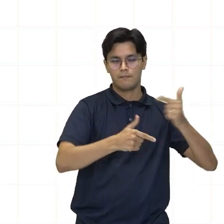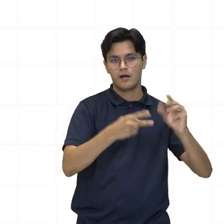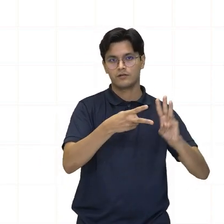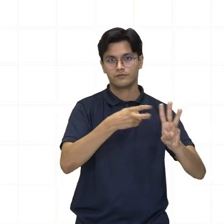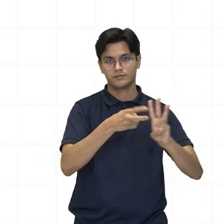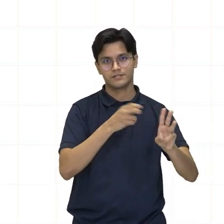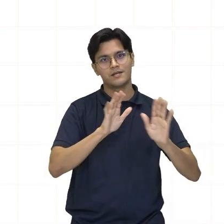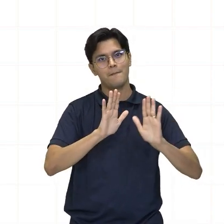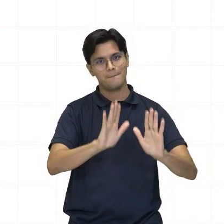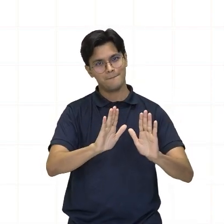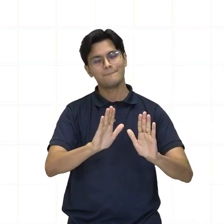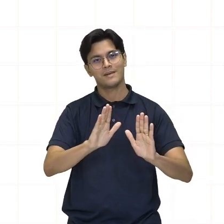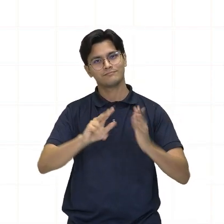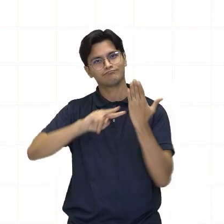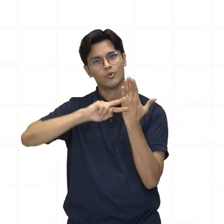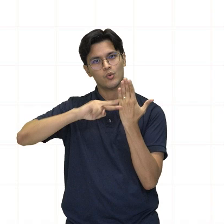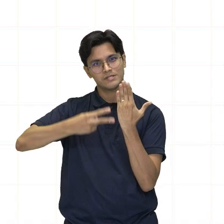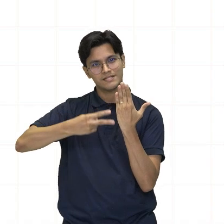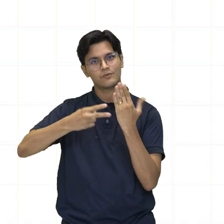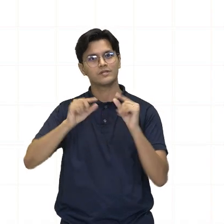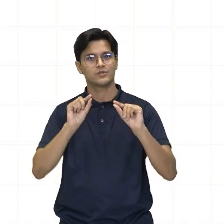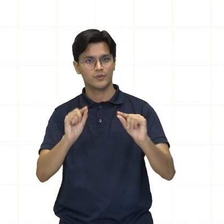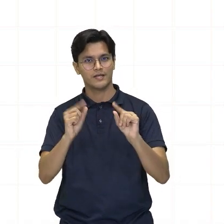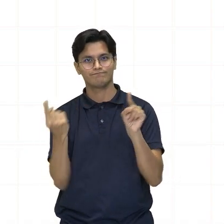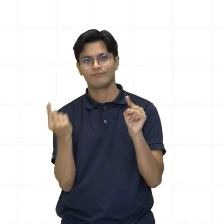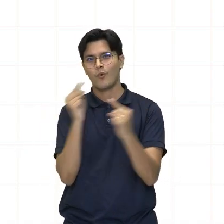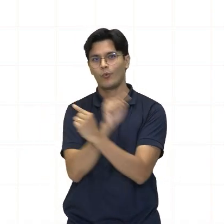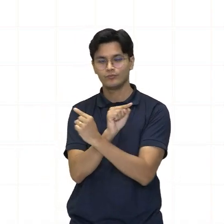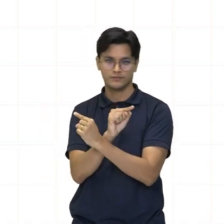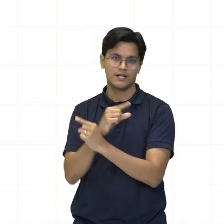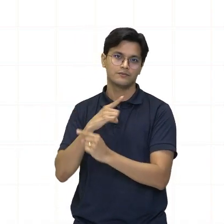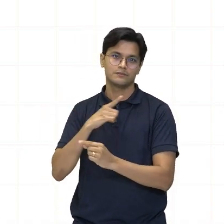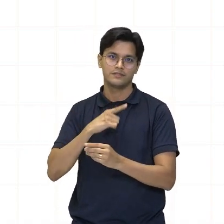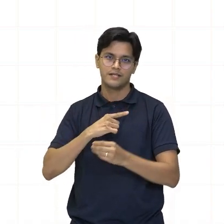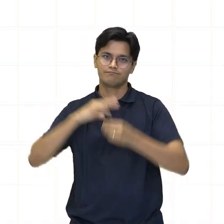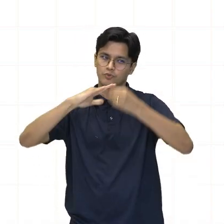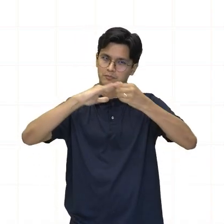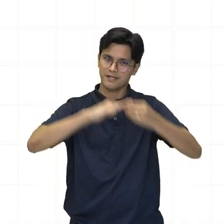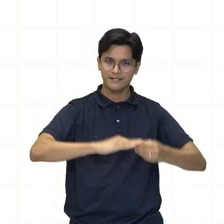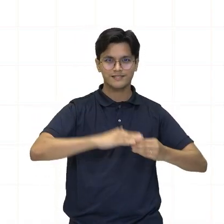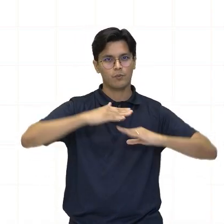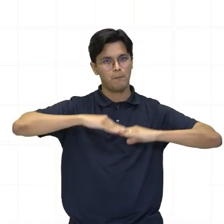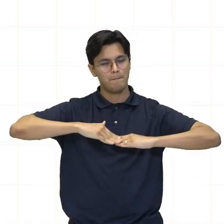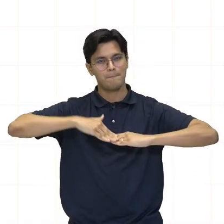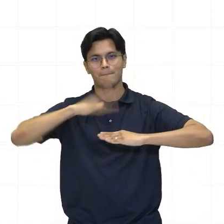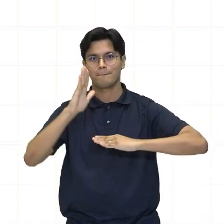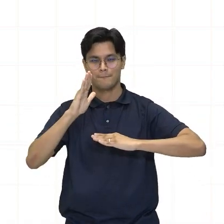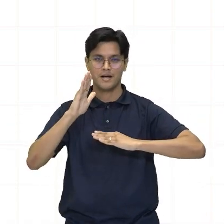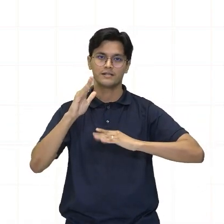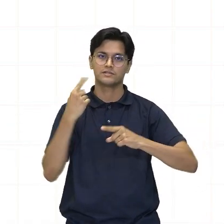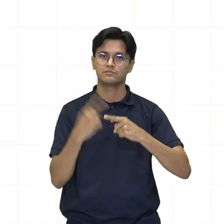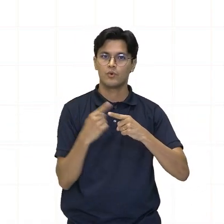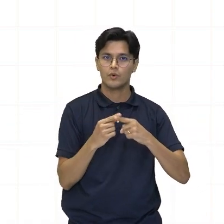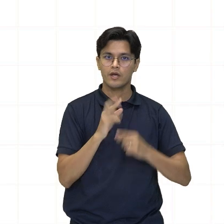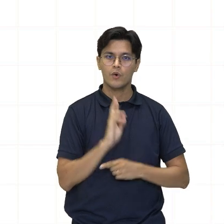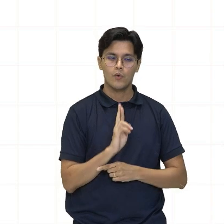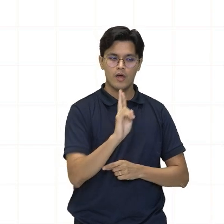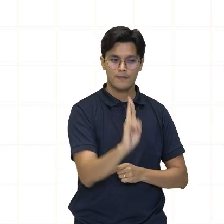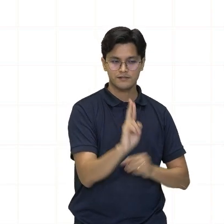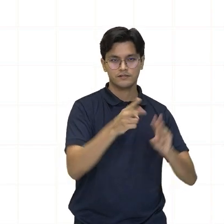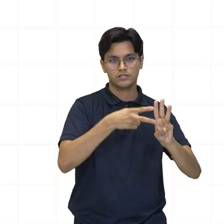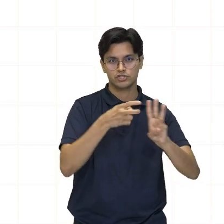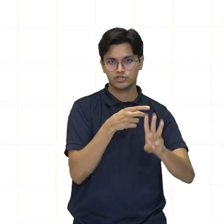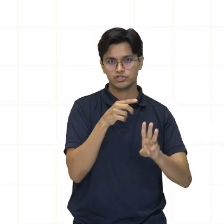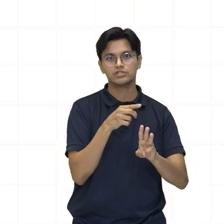acabou explorando ainda mais a mão de obra indígena, uma vez que os capitães eles exploravam os